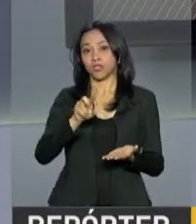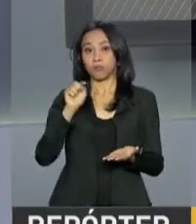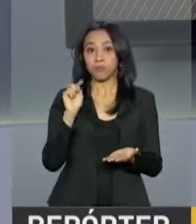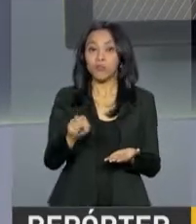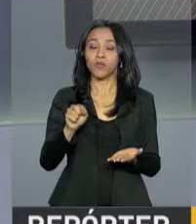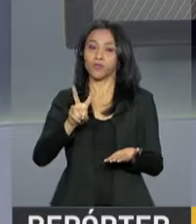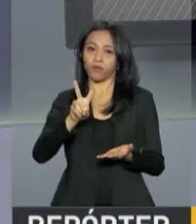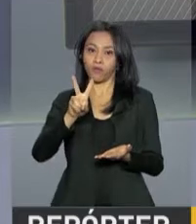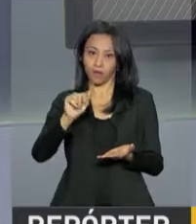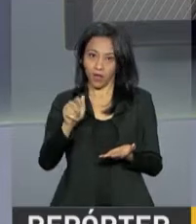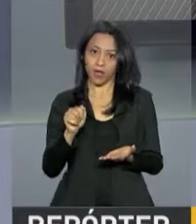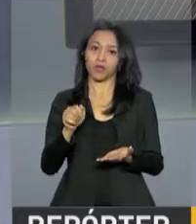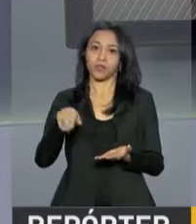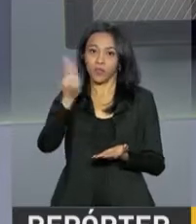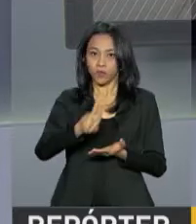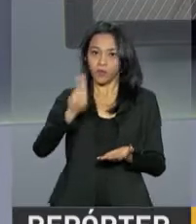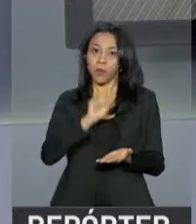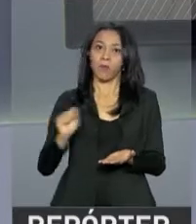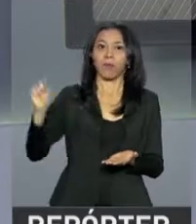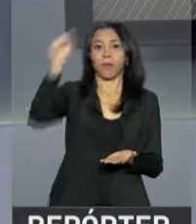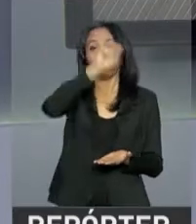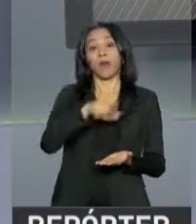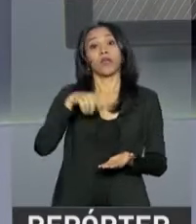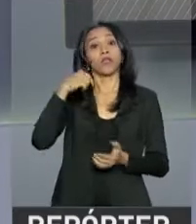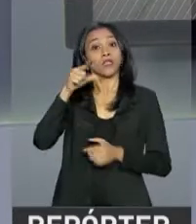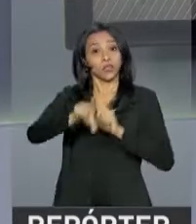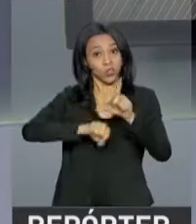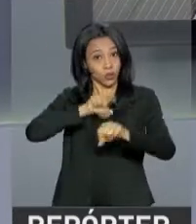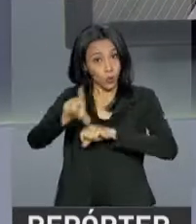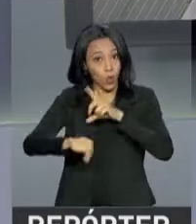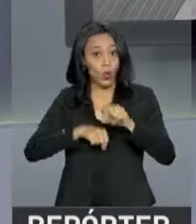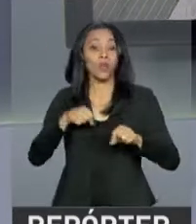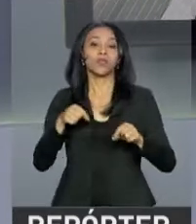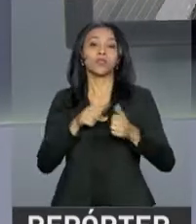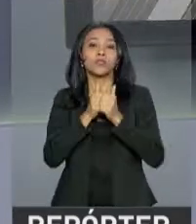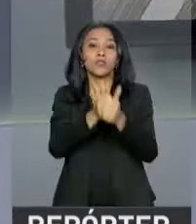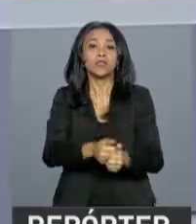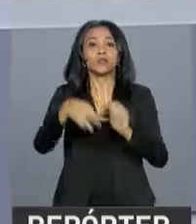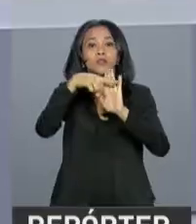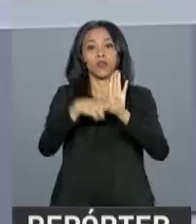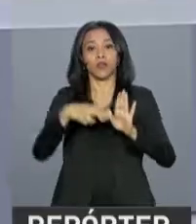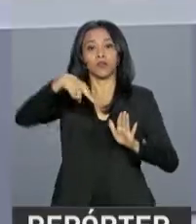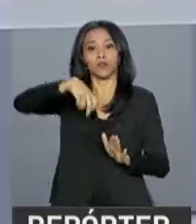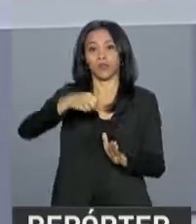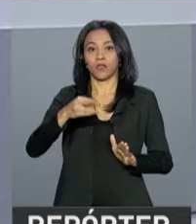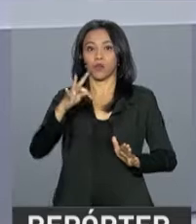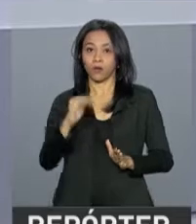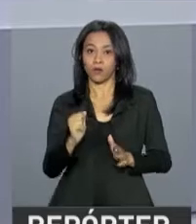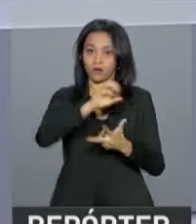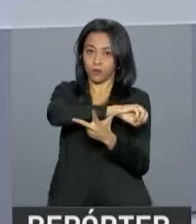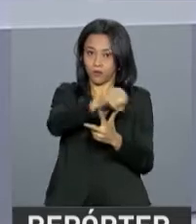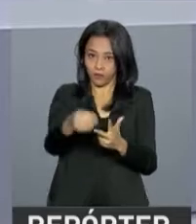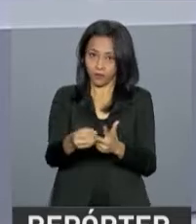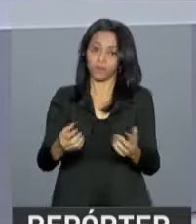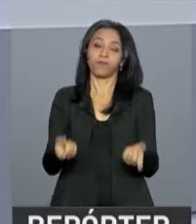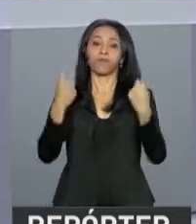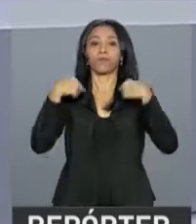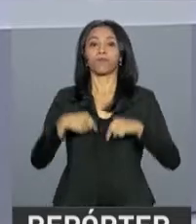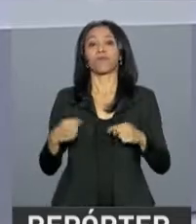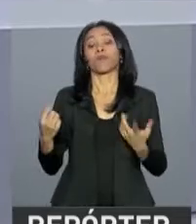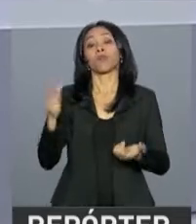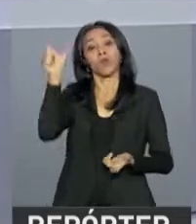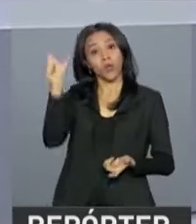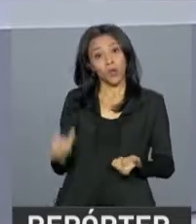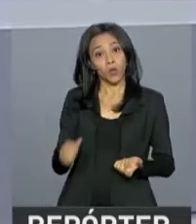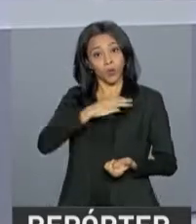instituições de ensino superior. O SISU seleciona estudantes com base nas notas do Enem. O ministro da Fazenda, Eduardo